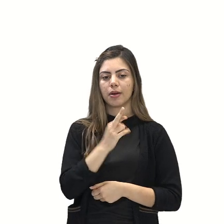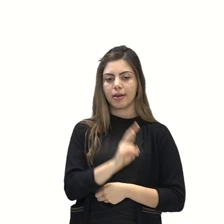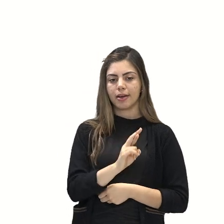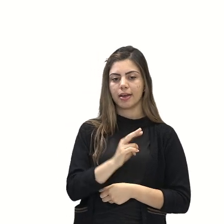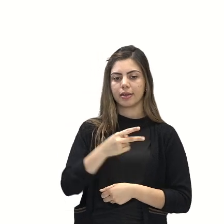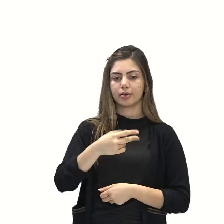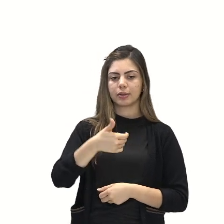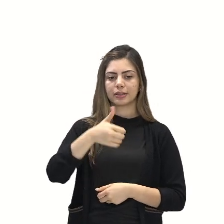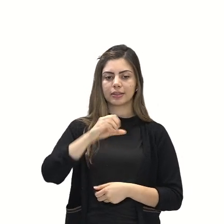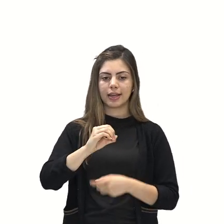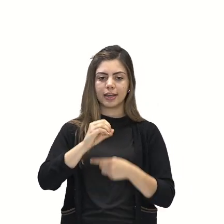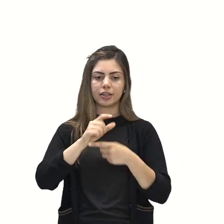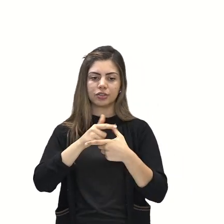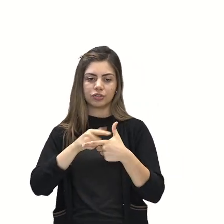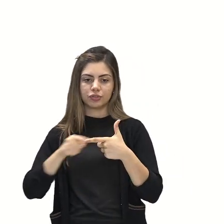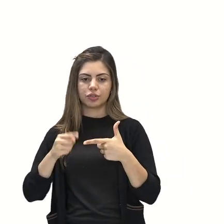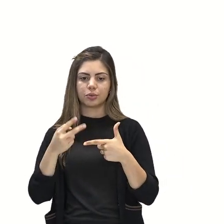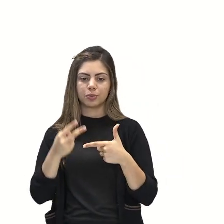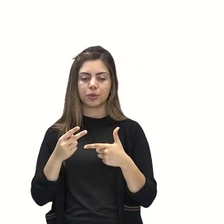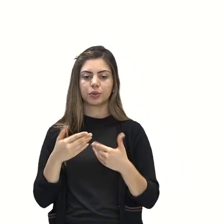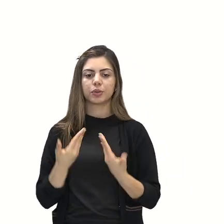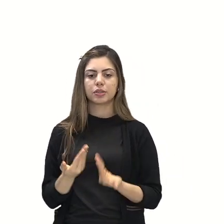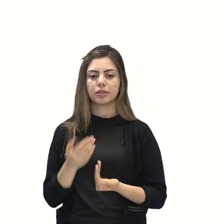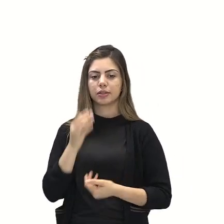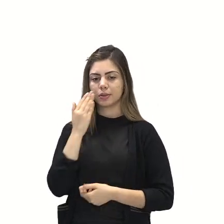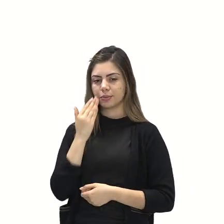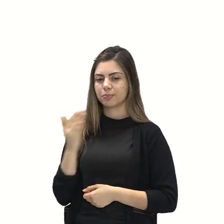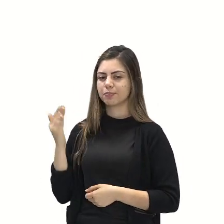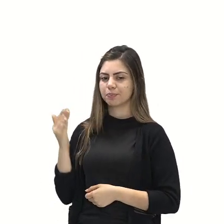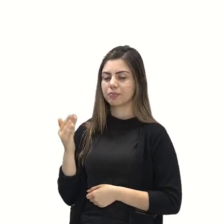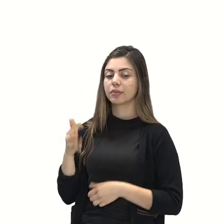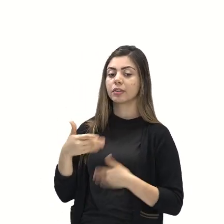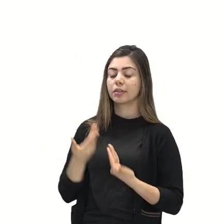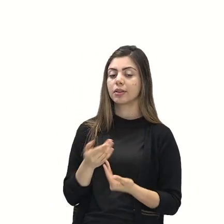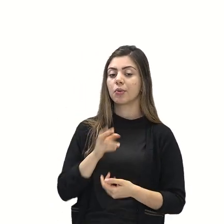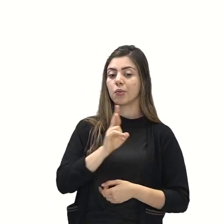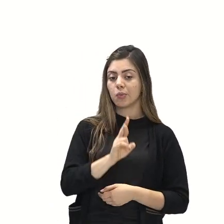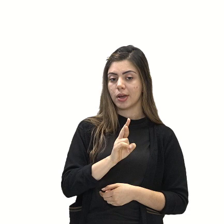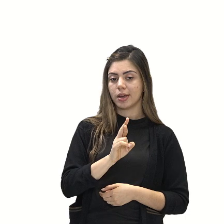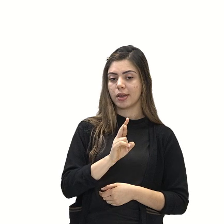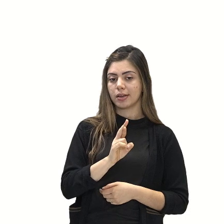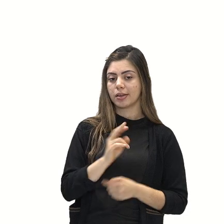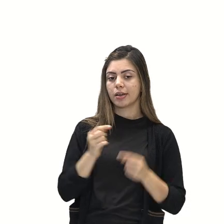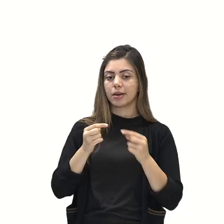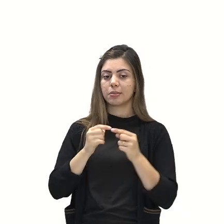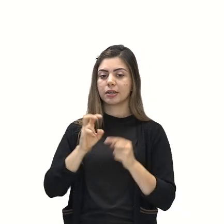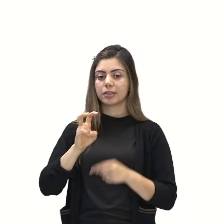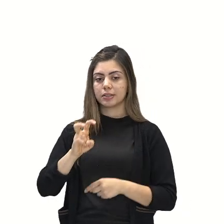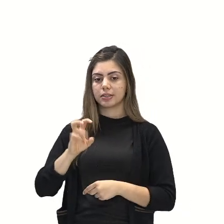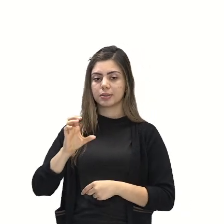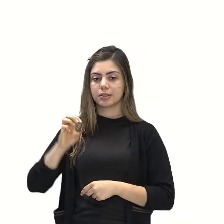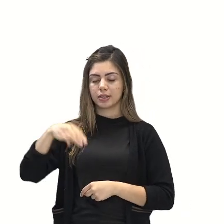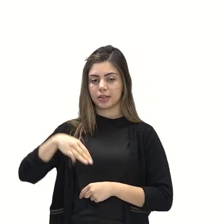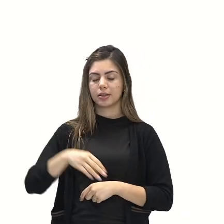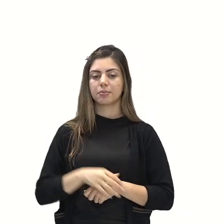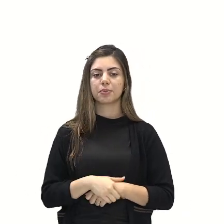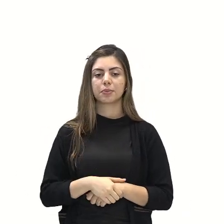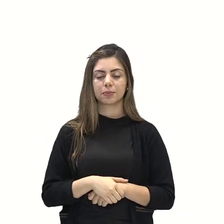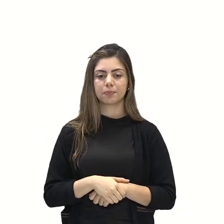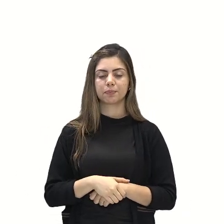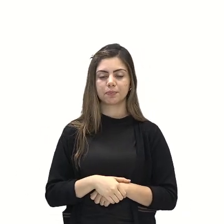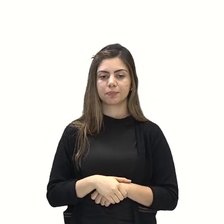por 2. Portanto, olha, o meu raio é 5 centímetros.